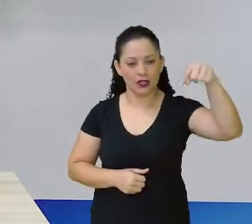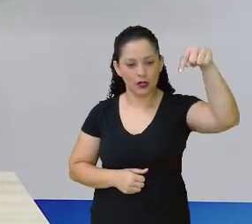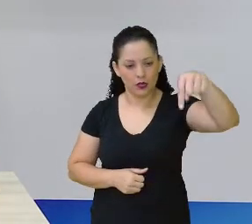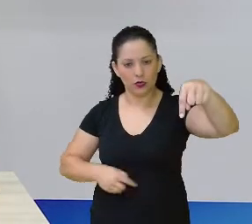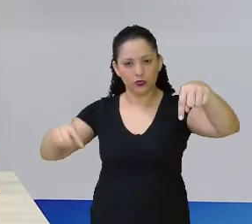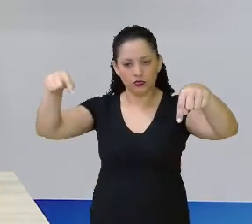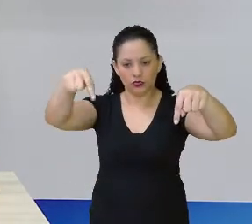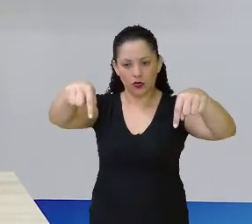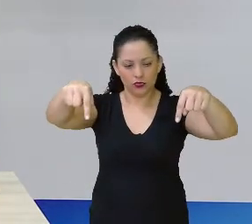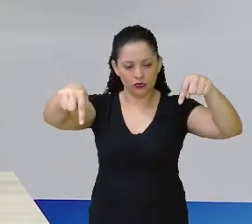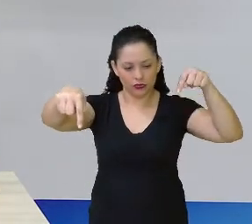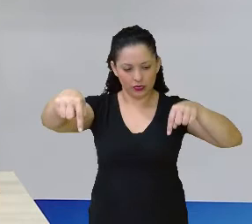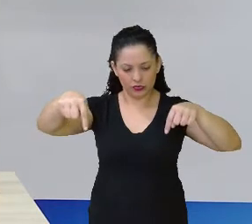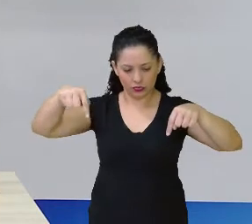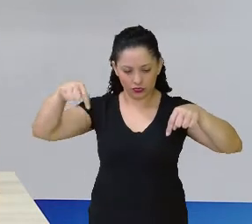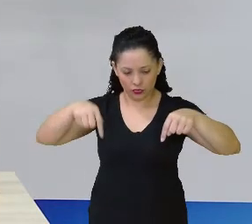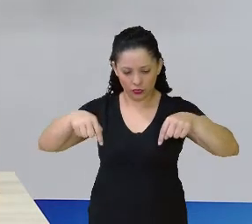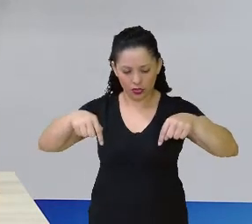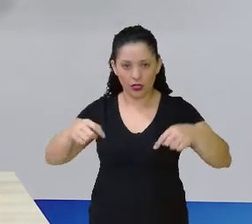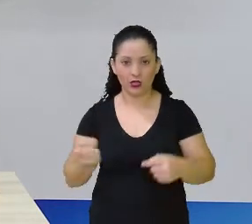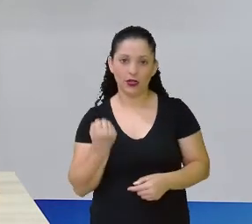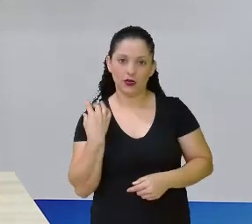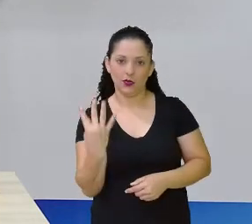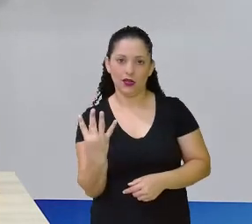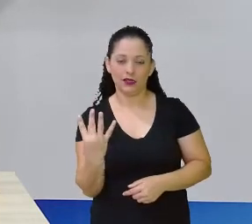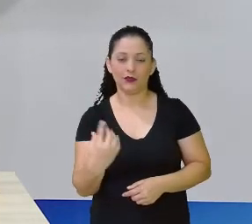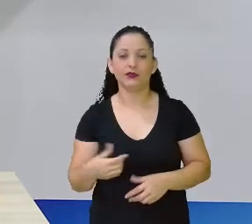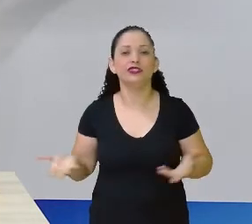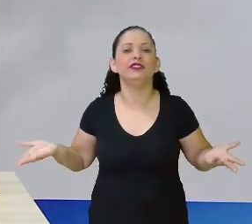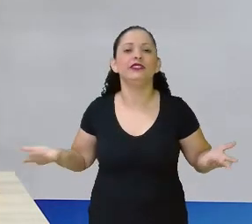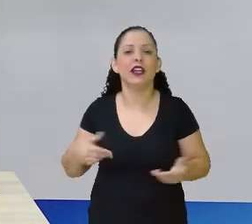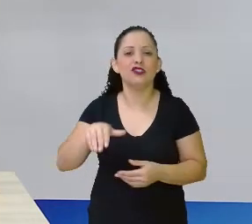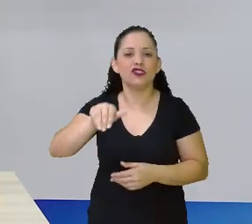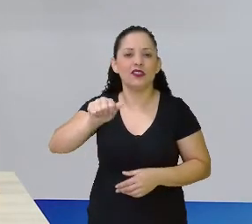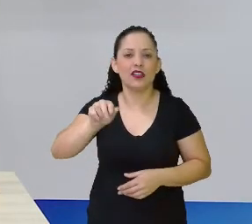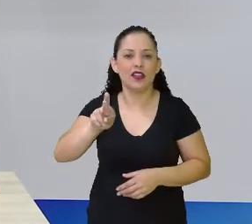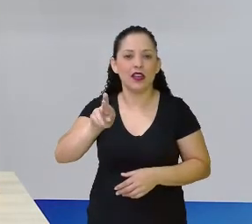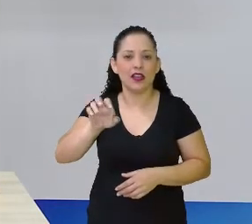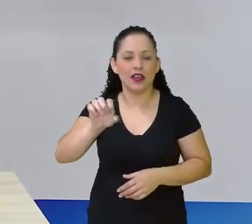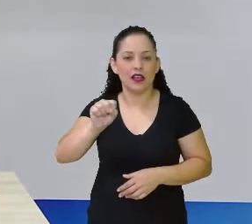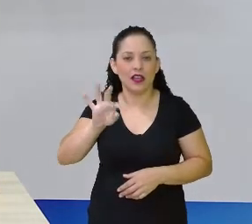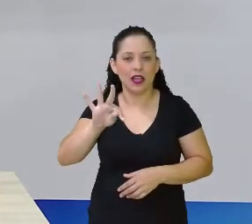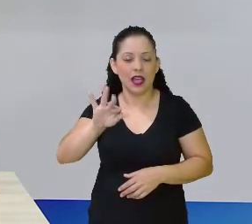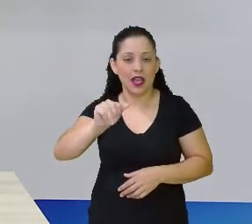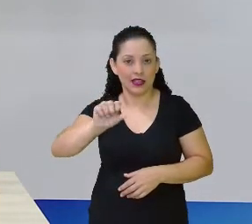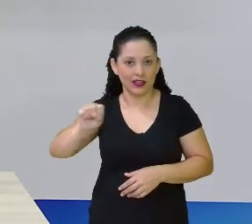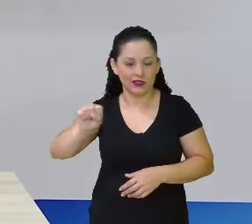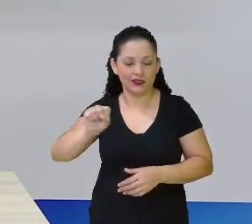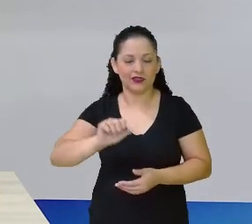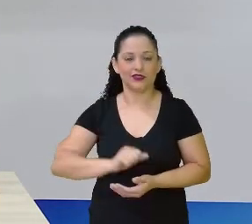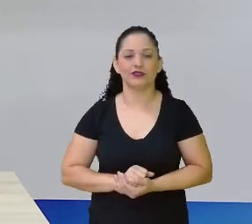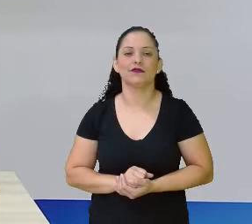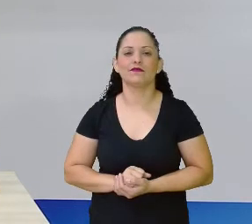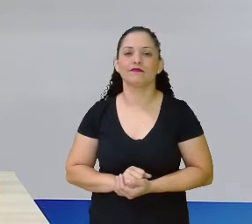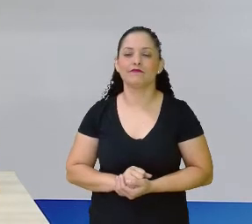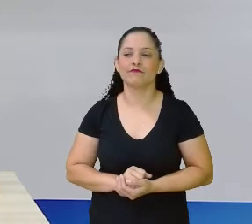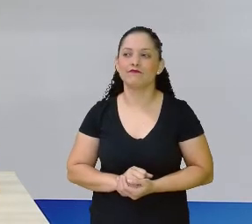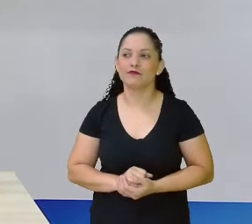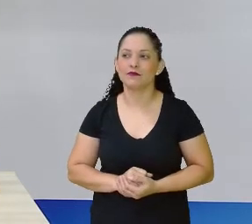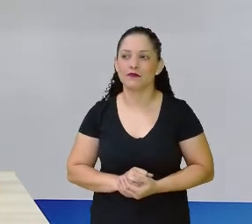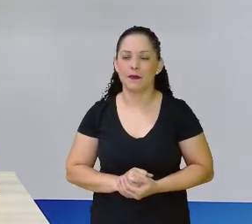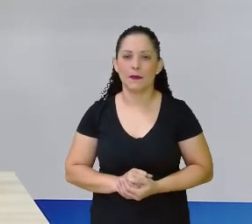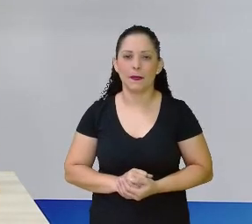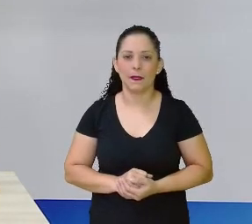4. 4 vértices. E as arestas, professora, lembra dos nossos